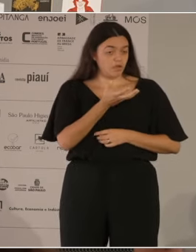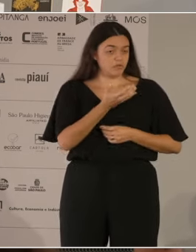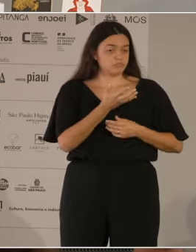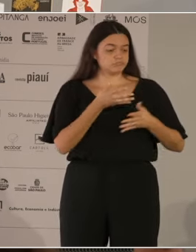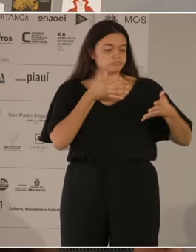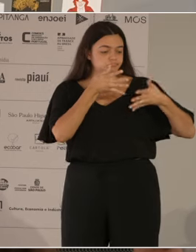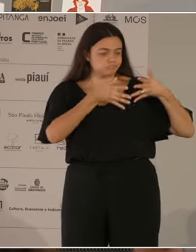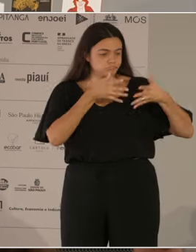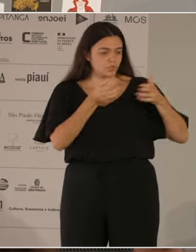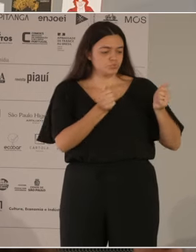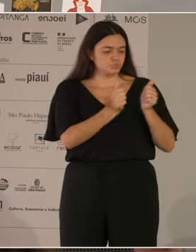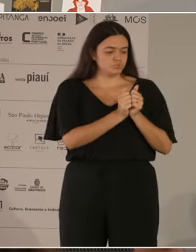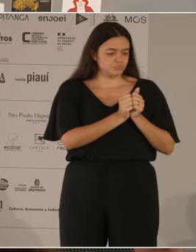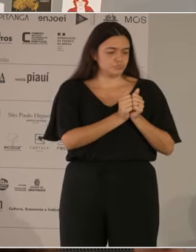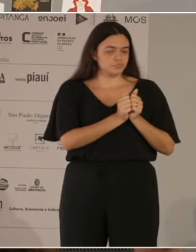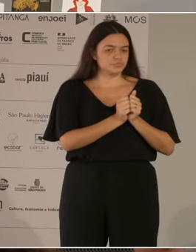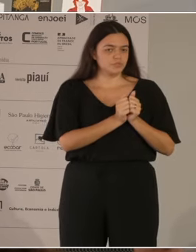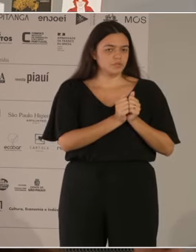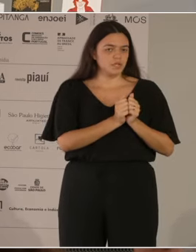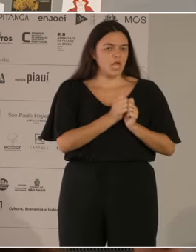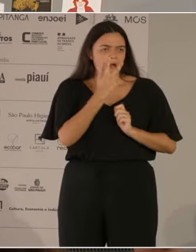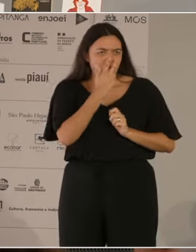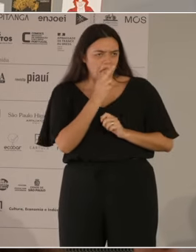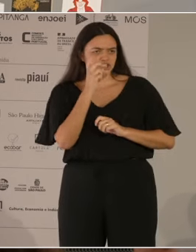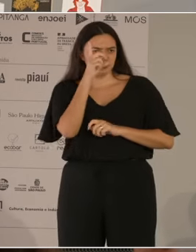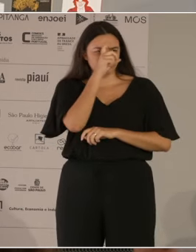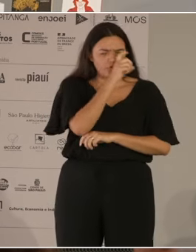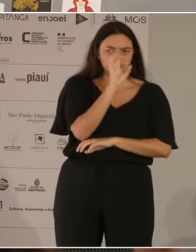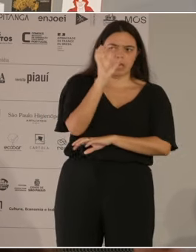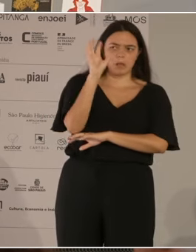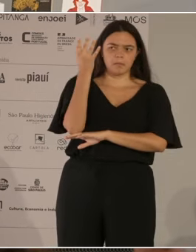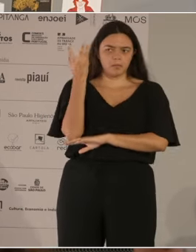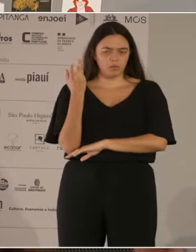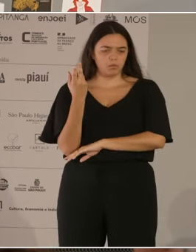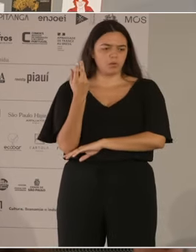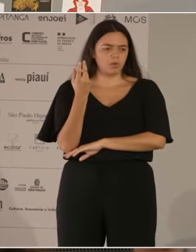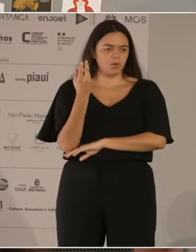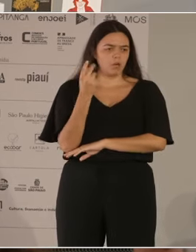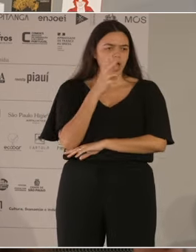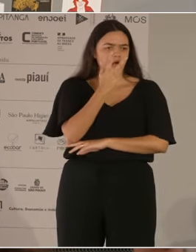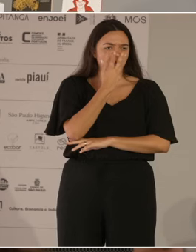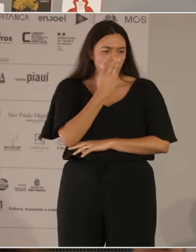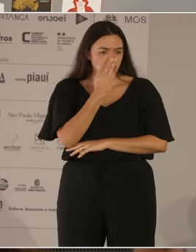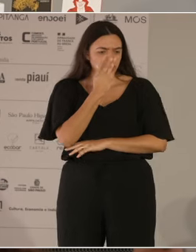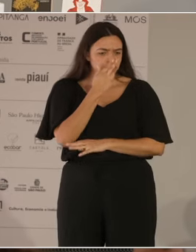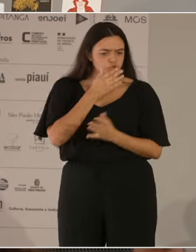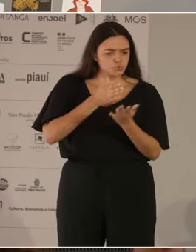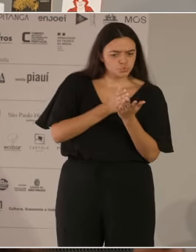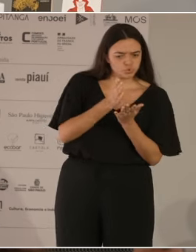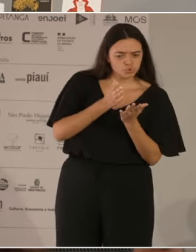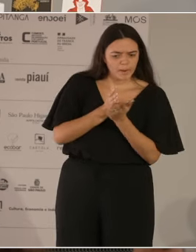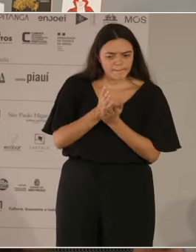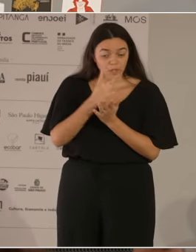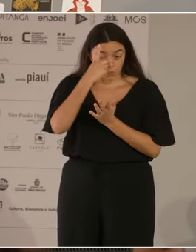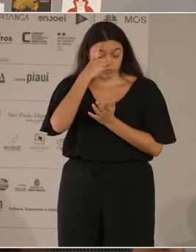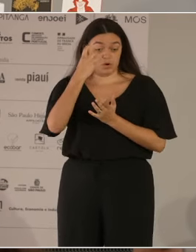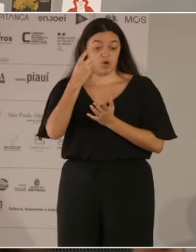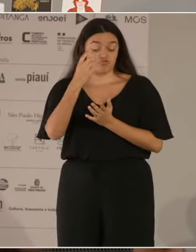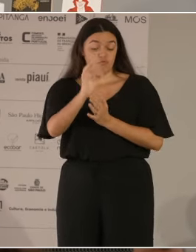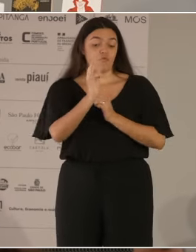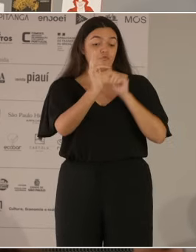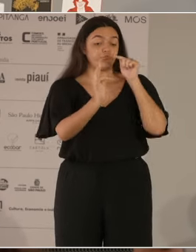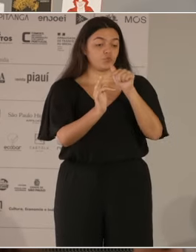questão da mudança climática. Vocês acham que o passado pode ajudar a gente a caminhar de uma maneira mais inteligente para o futuro? Ou